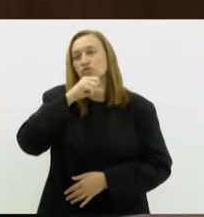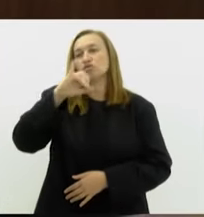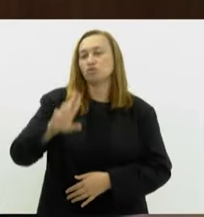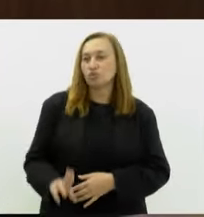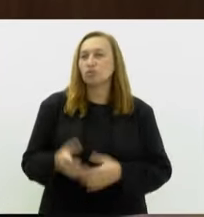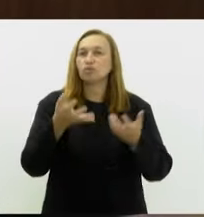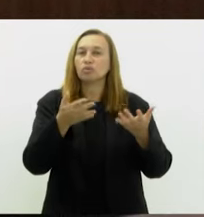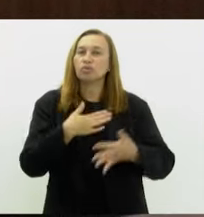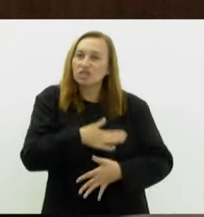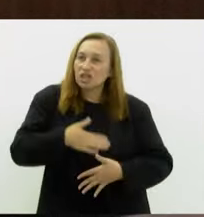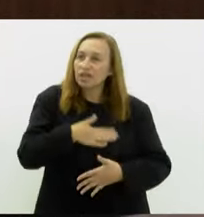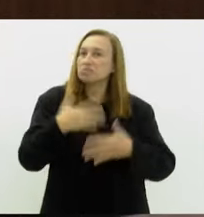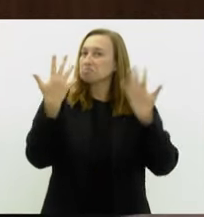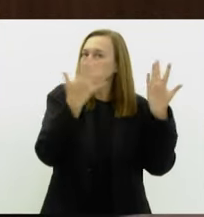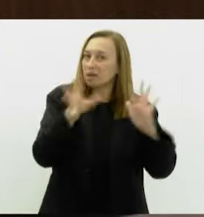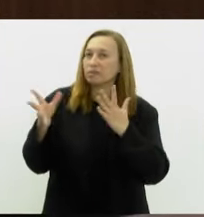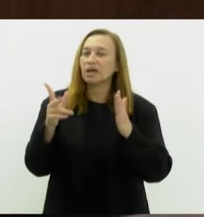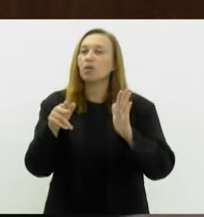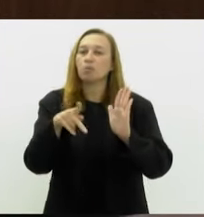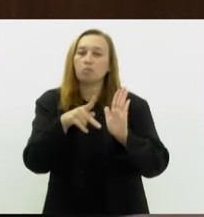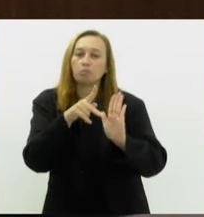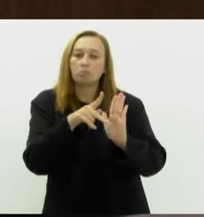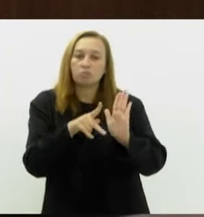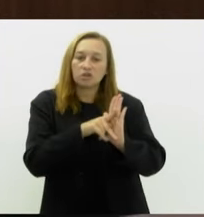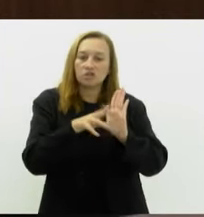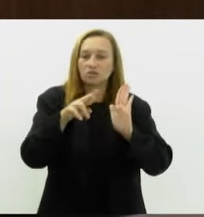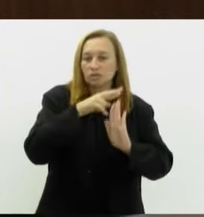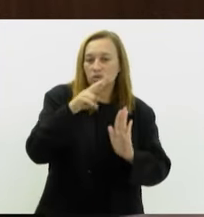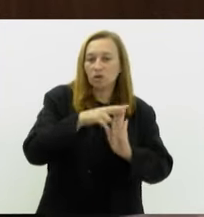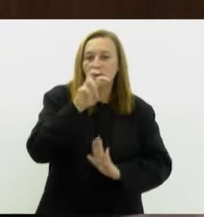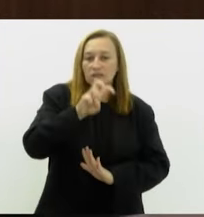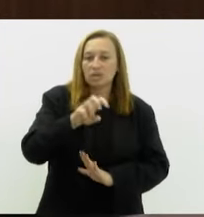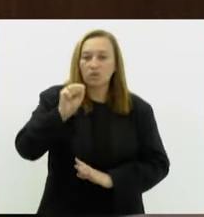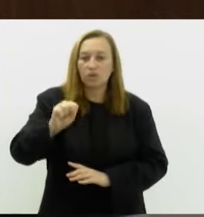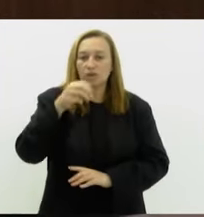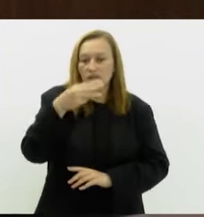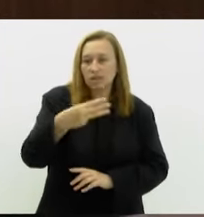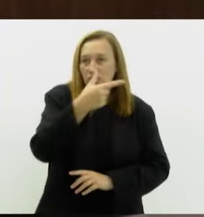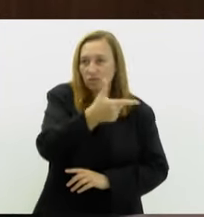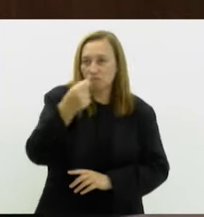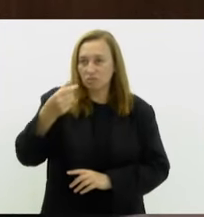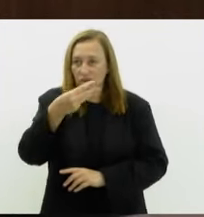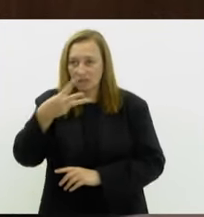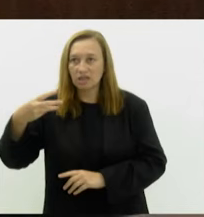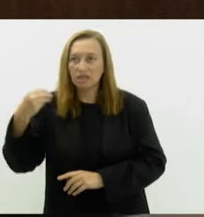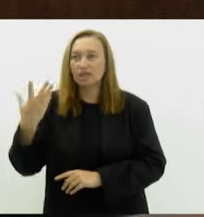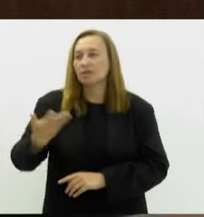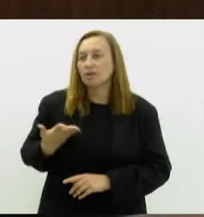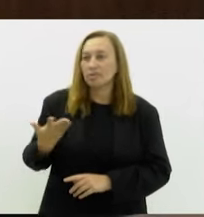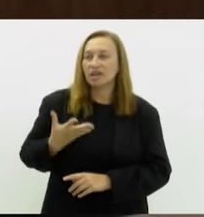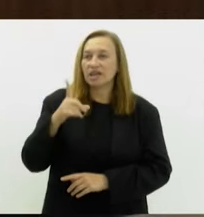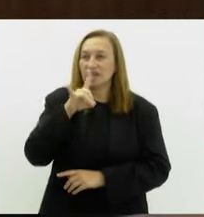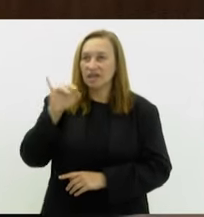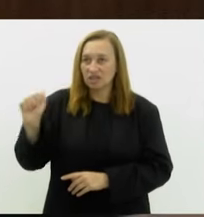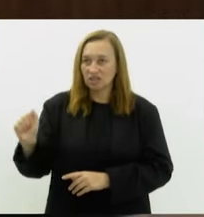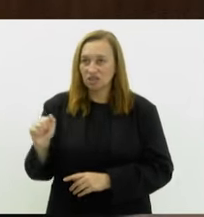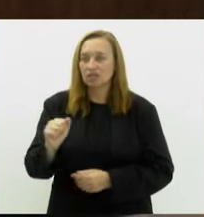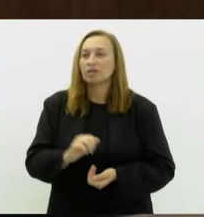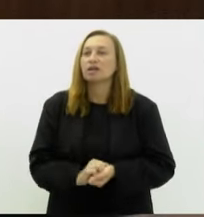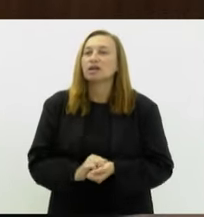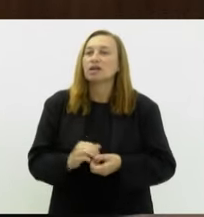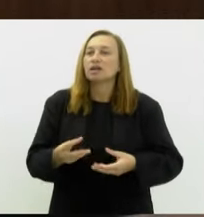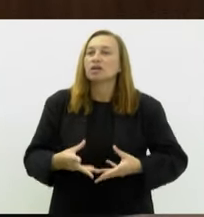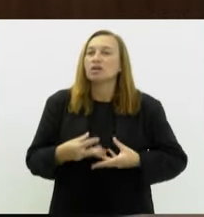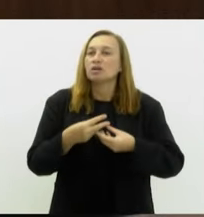saudar a iniciativa do projeto de resolução 583 de 2023 da minha querida amiga, deputada Índia Armelau, que concede o